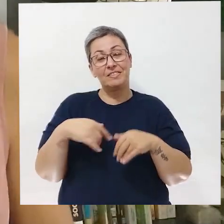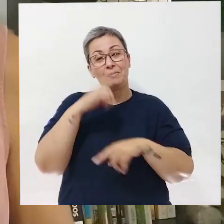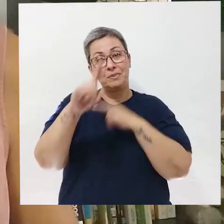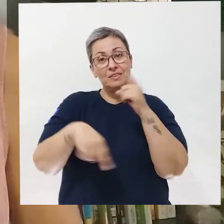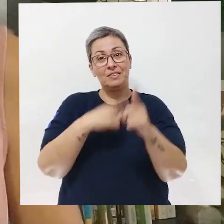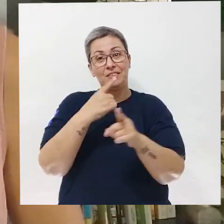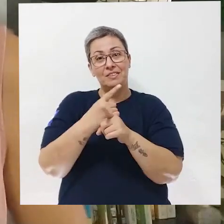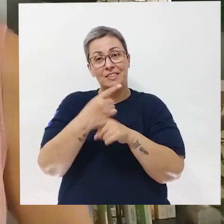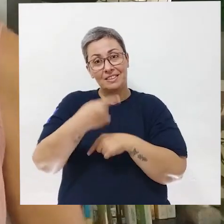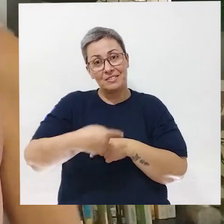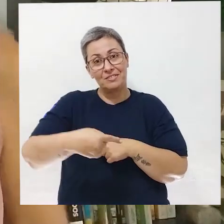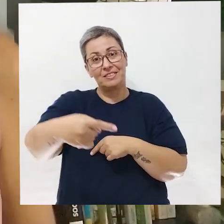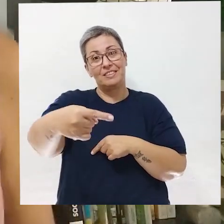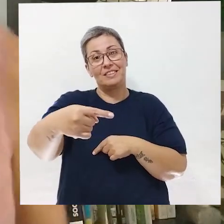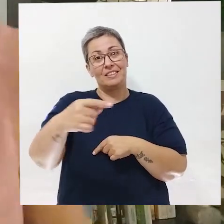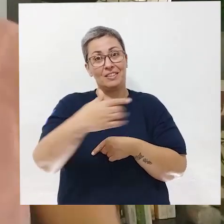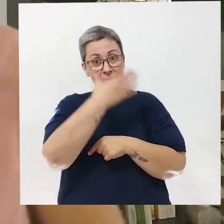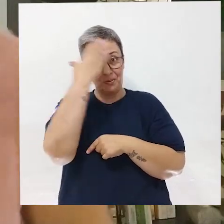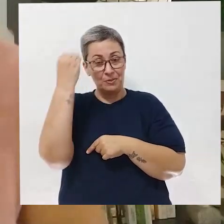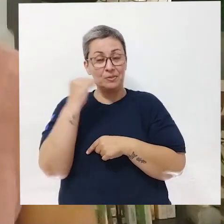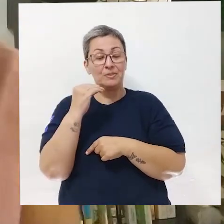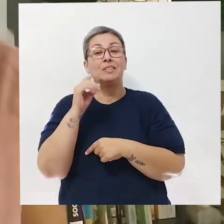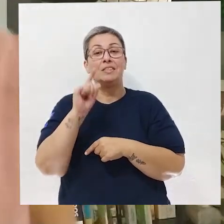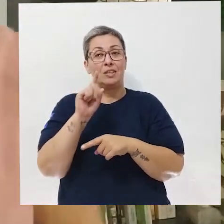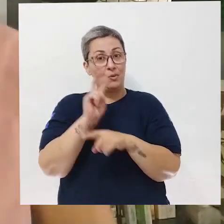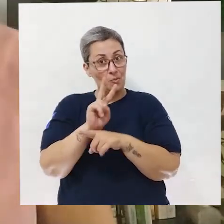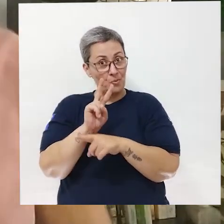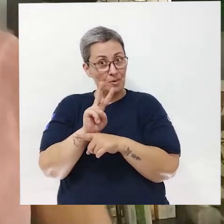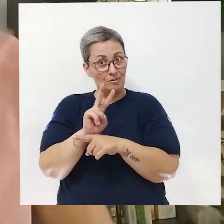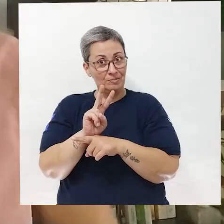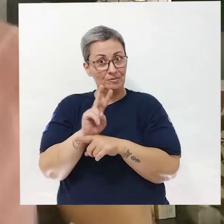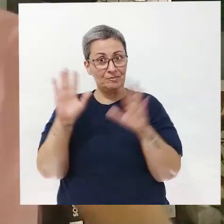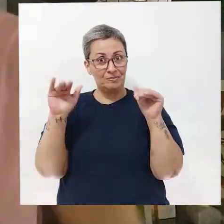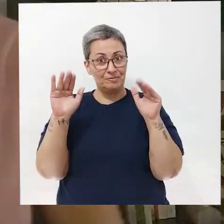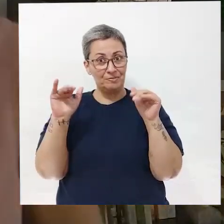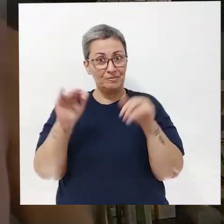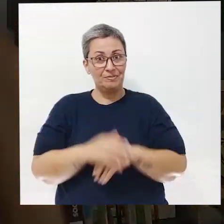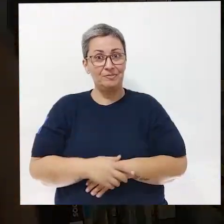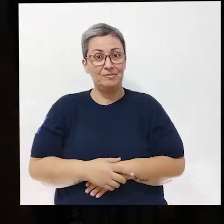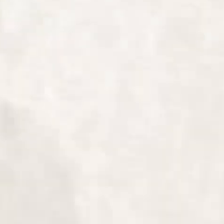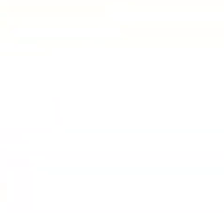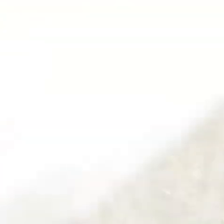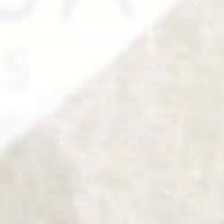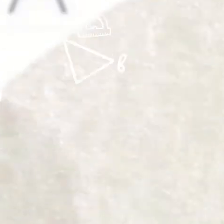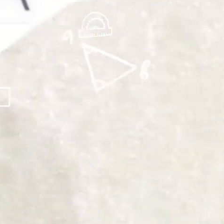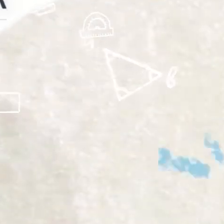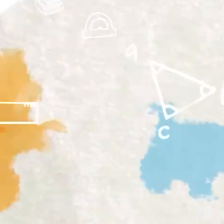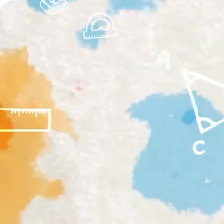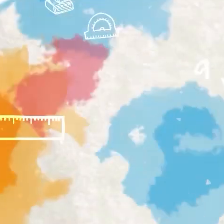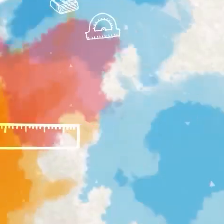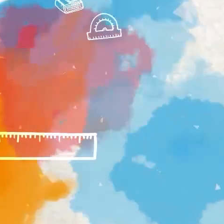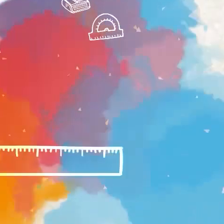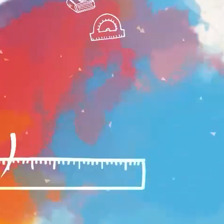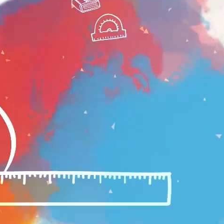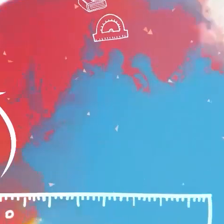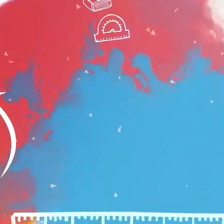gente se vê na semana que vem. Não se esqueçam, cuidem-se. Tchau, tchau! Música